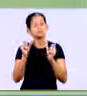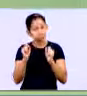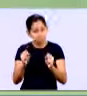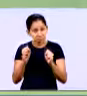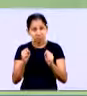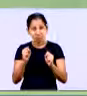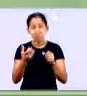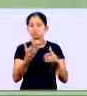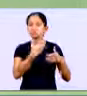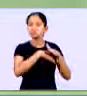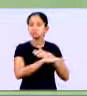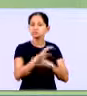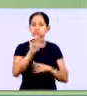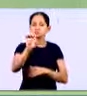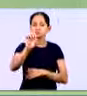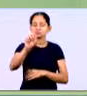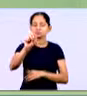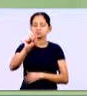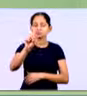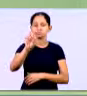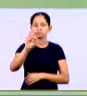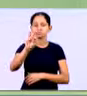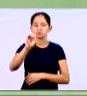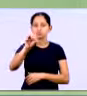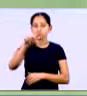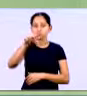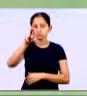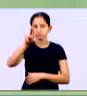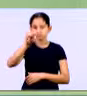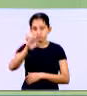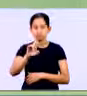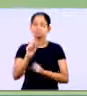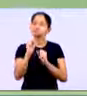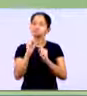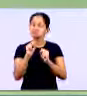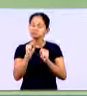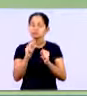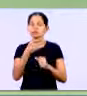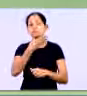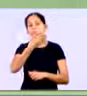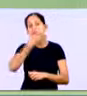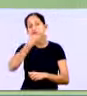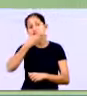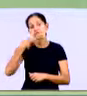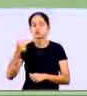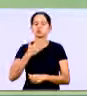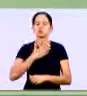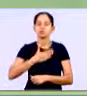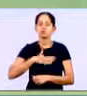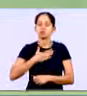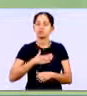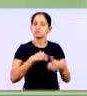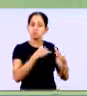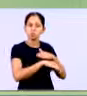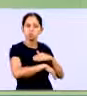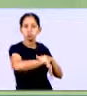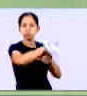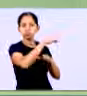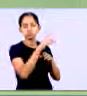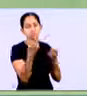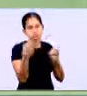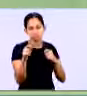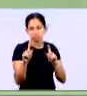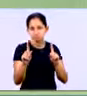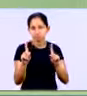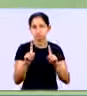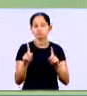estoque muito grande, enxugando os meus estoques, eu automaticamente vou gerar mais liquidez dentro da empresa, eu vou ter mais dinheiro dentro da empresa. A venda